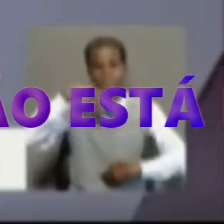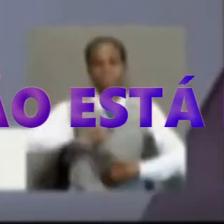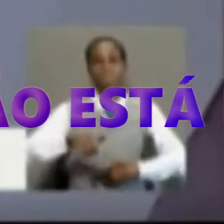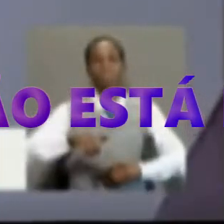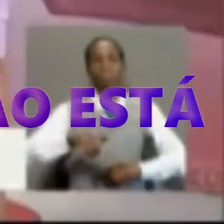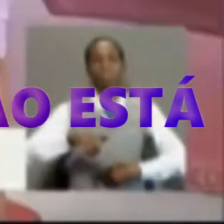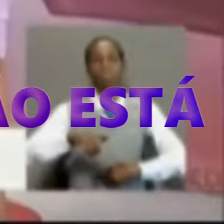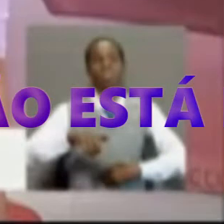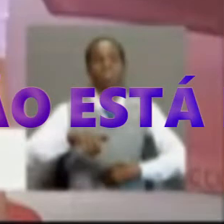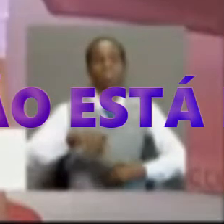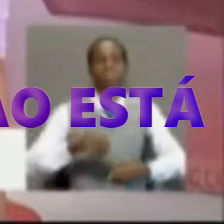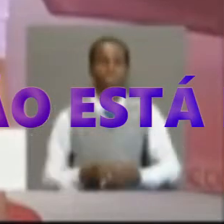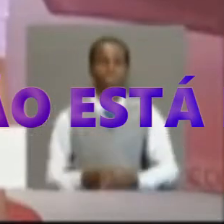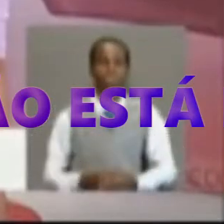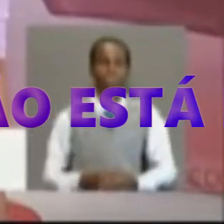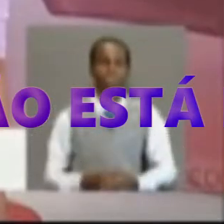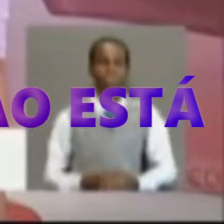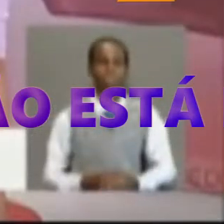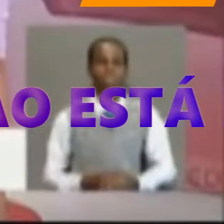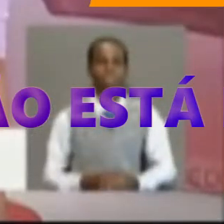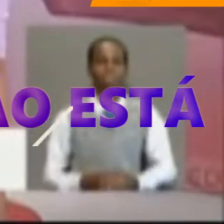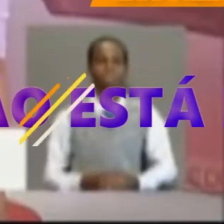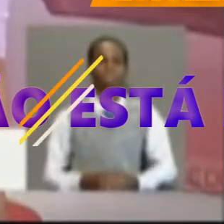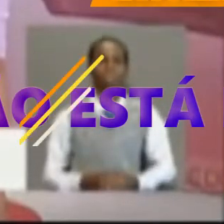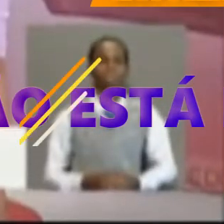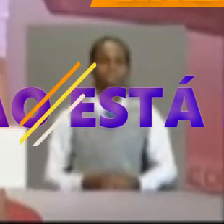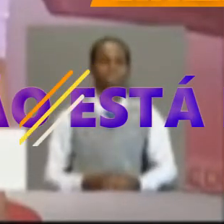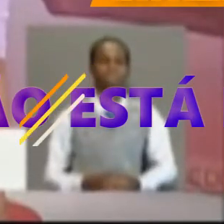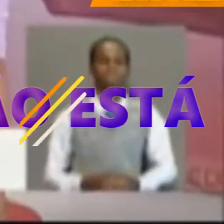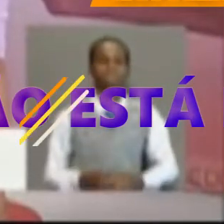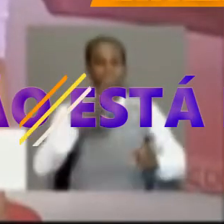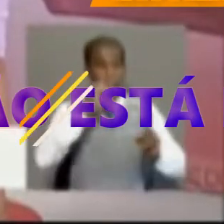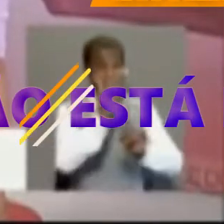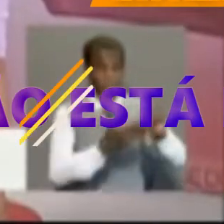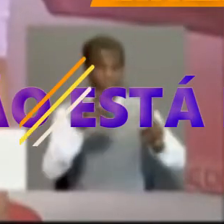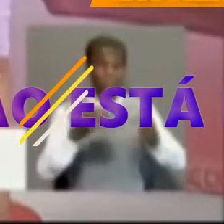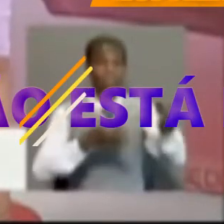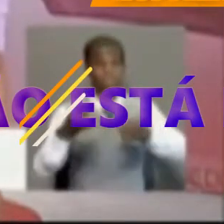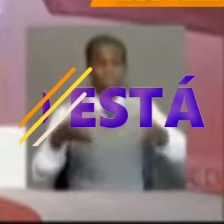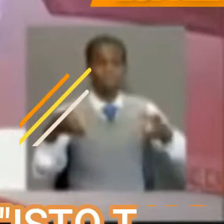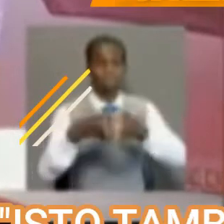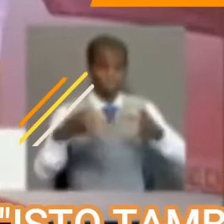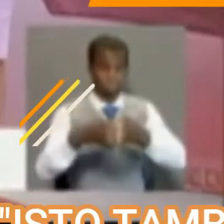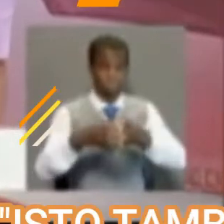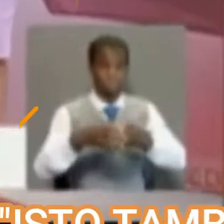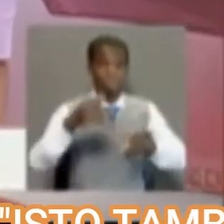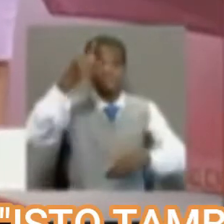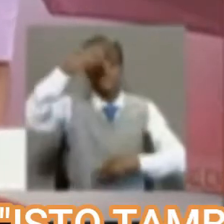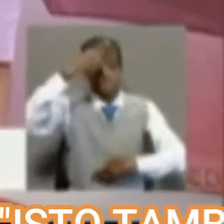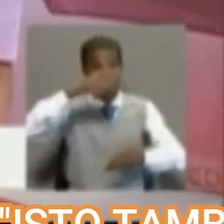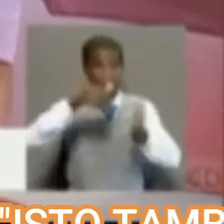dos partidos políticos. Sim. Que desconhece o que diz em relação a isto. Desconhece o que diz em relação a isto. Agora, o que me parece é